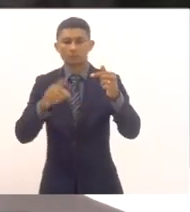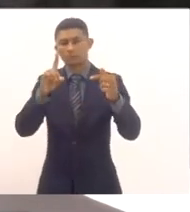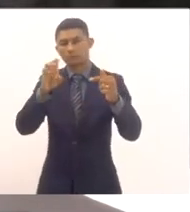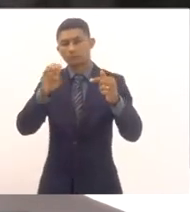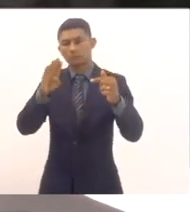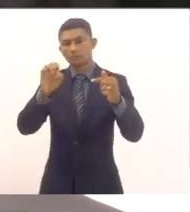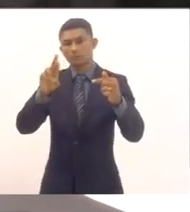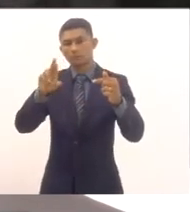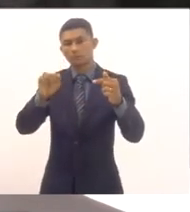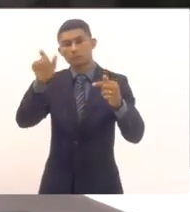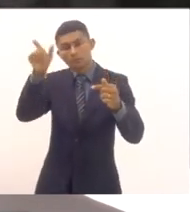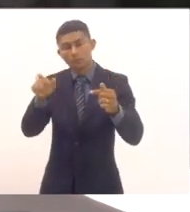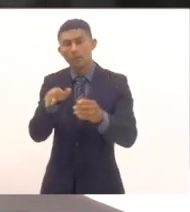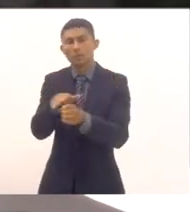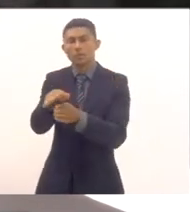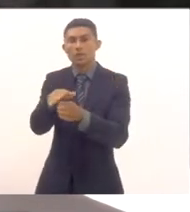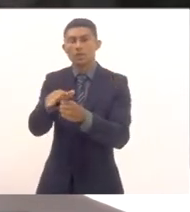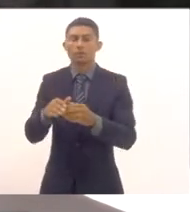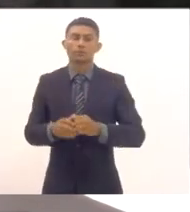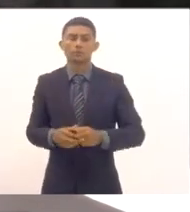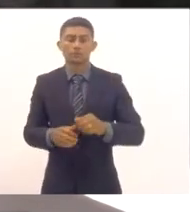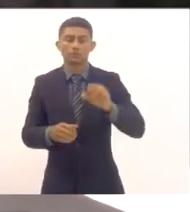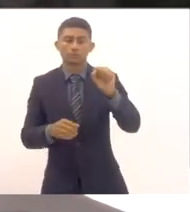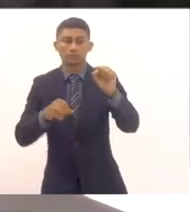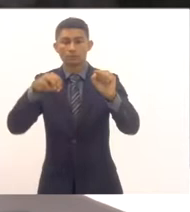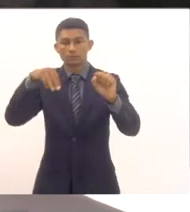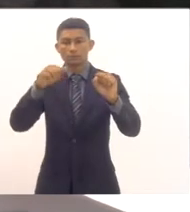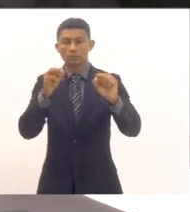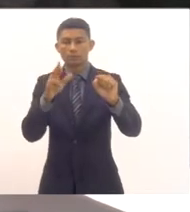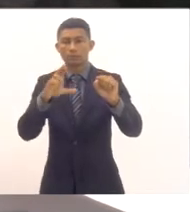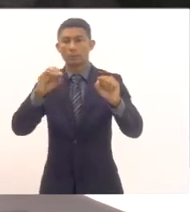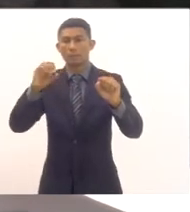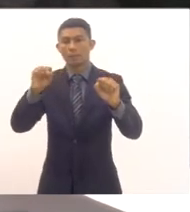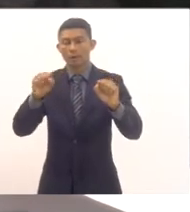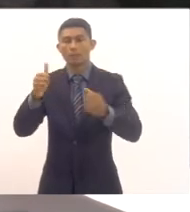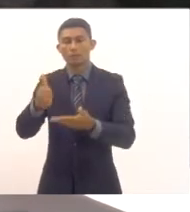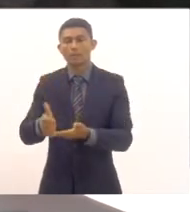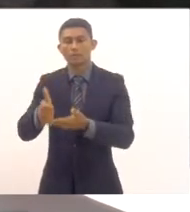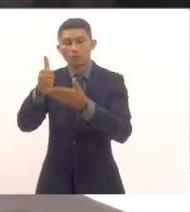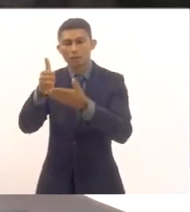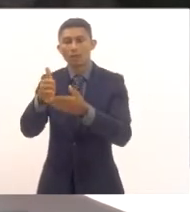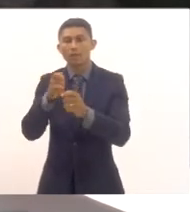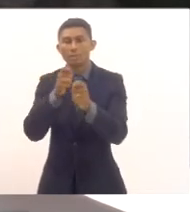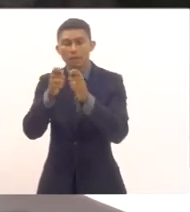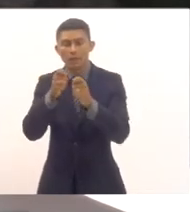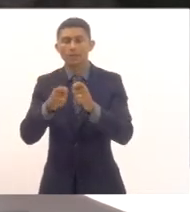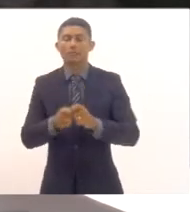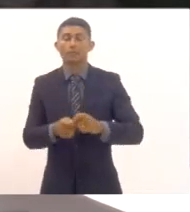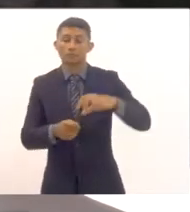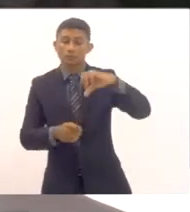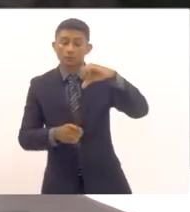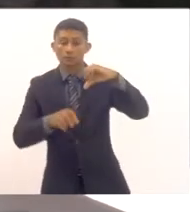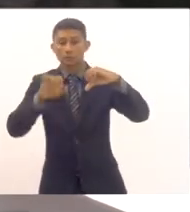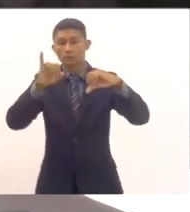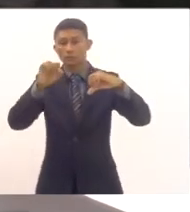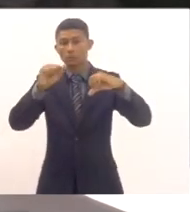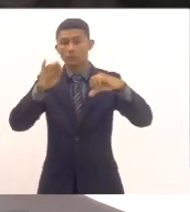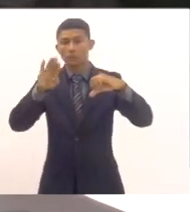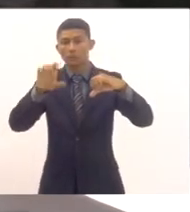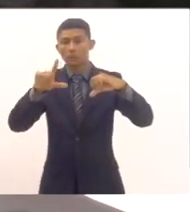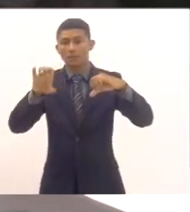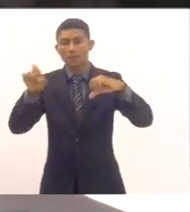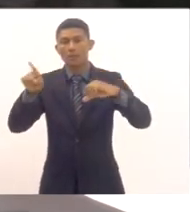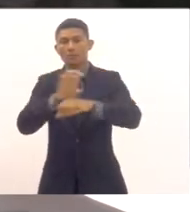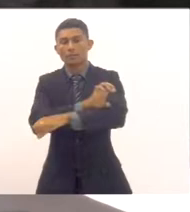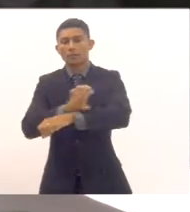Menezes assessor na Conselheiro do presidente Marcos Galvão assessoria de imprensa da agetransp Isabelle estagiário da procuradoria